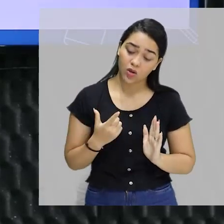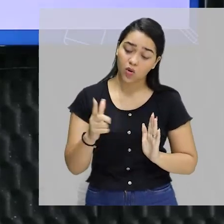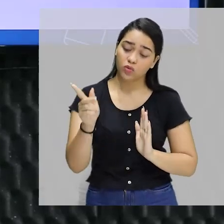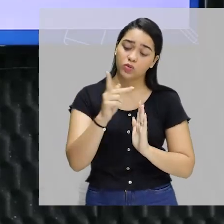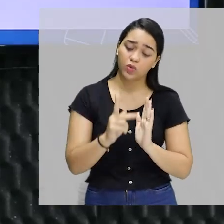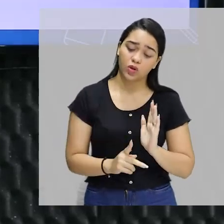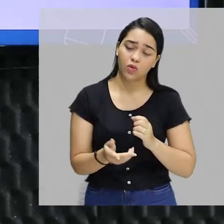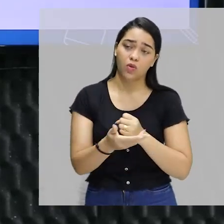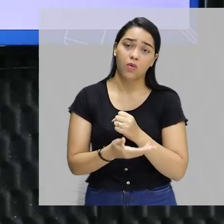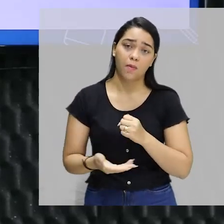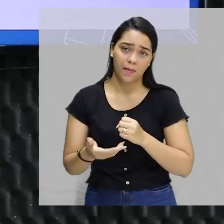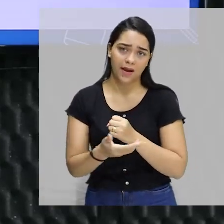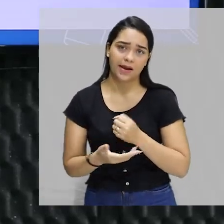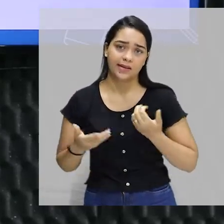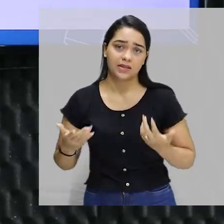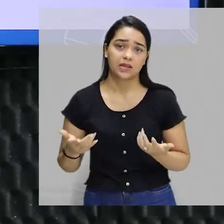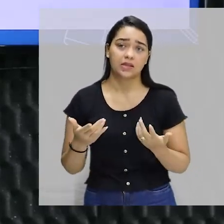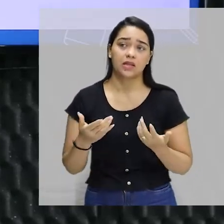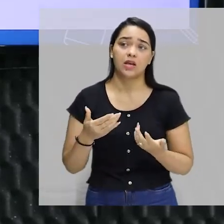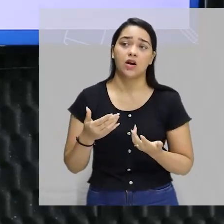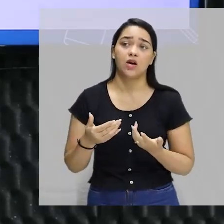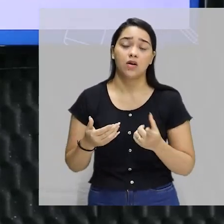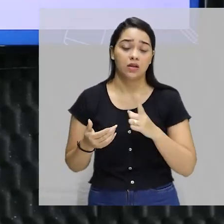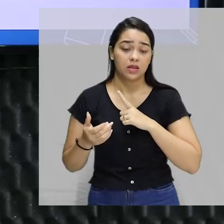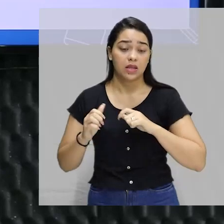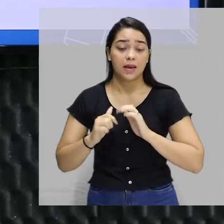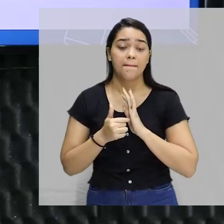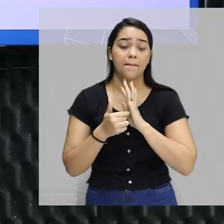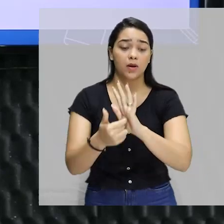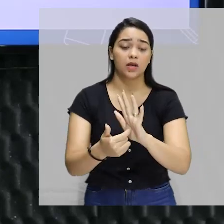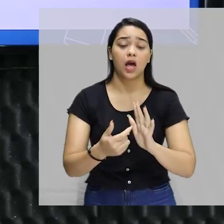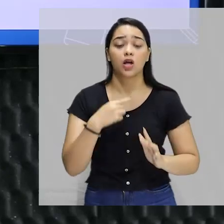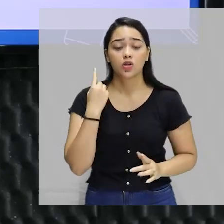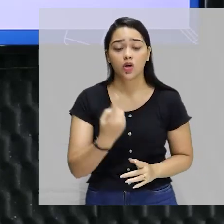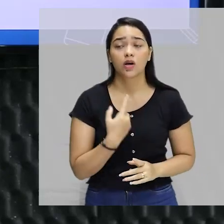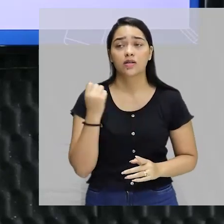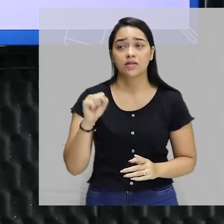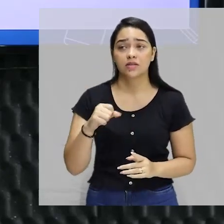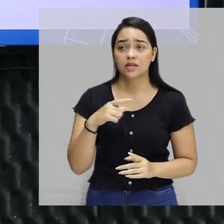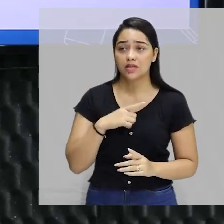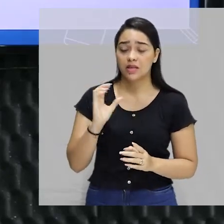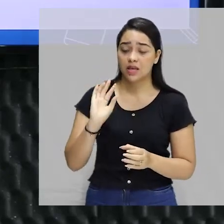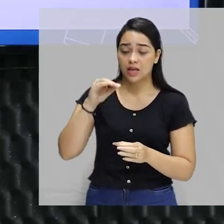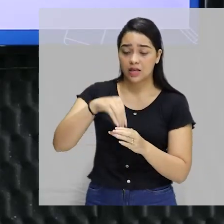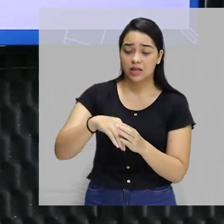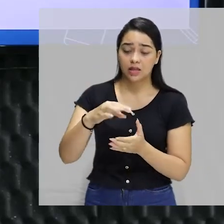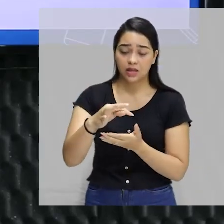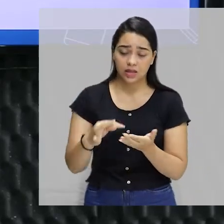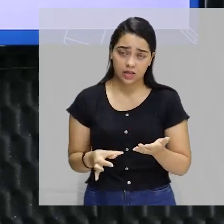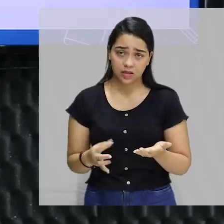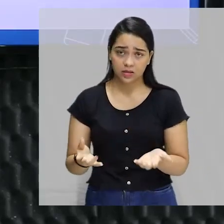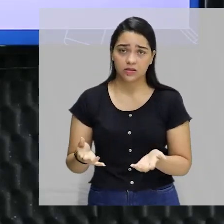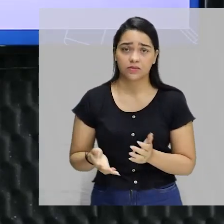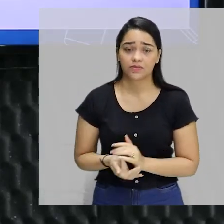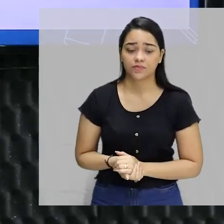outros poemas como referência. Então, mesmo que de forma explícita, a gente acaba fazendo essa